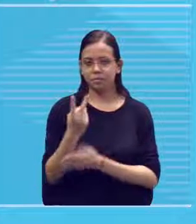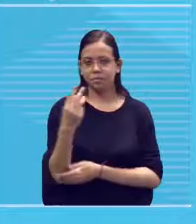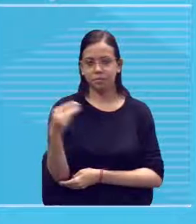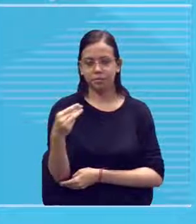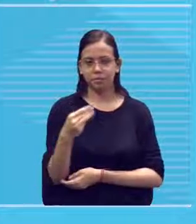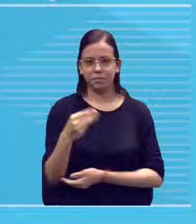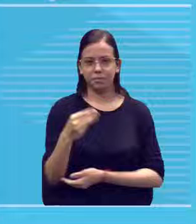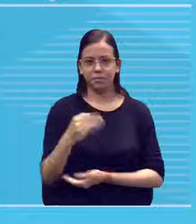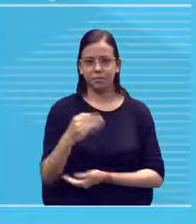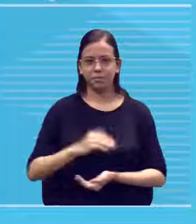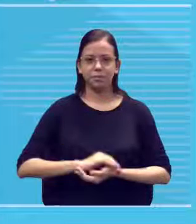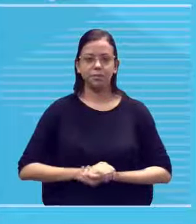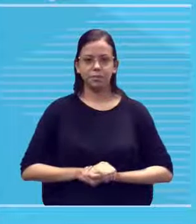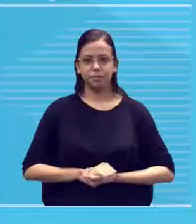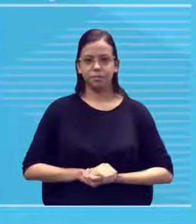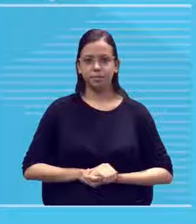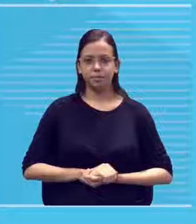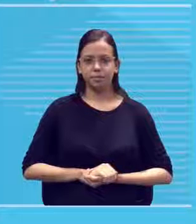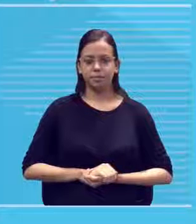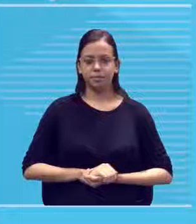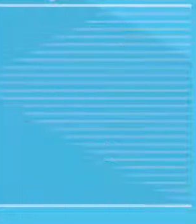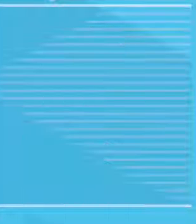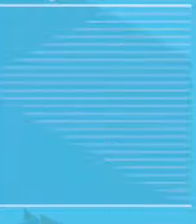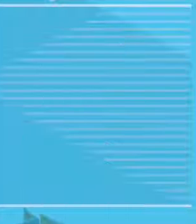dois minutos valendo